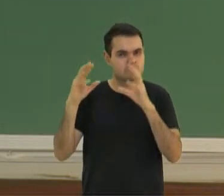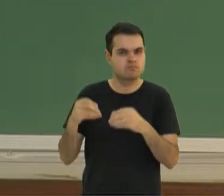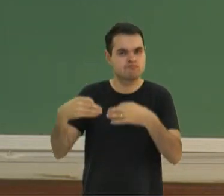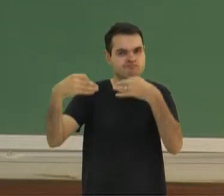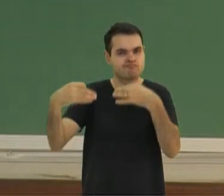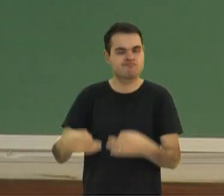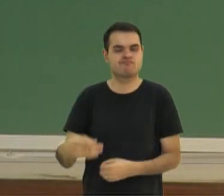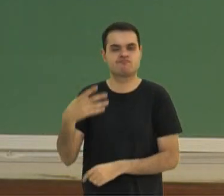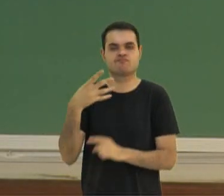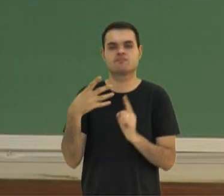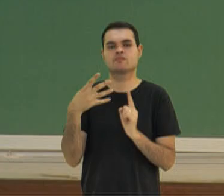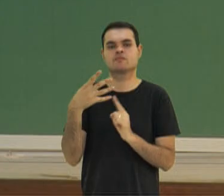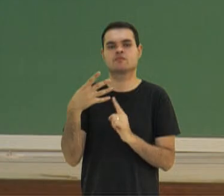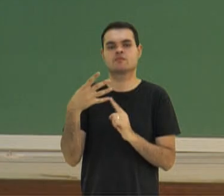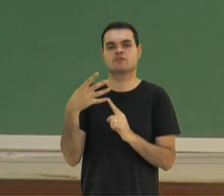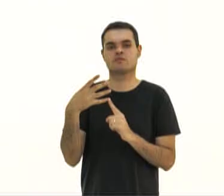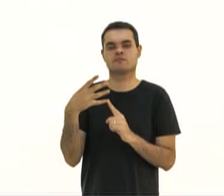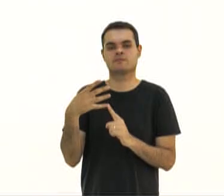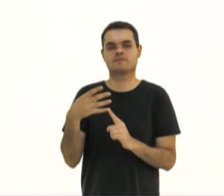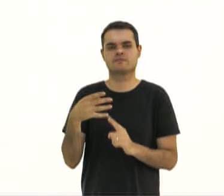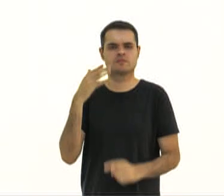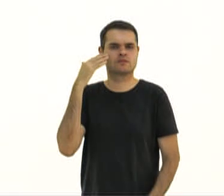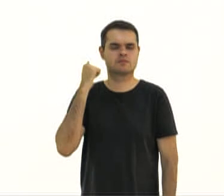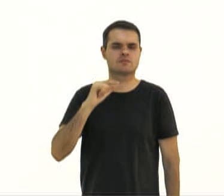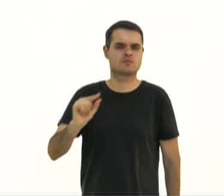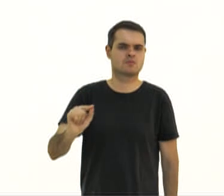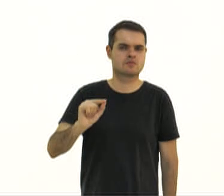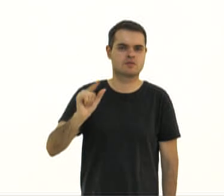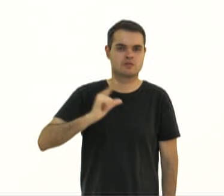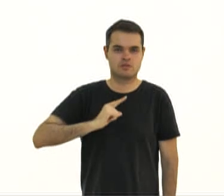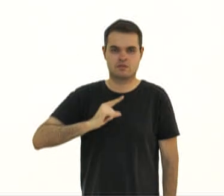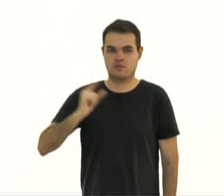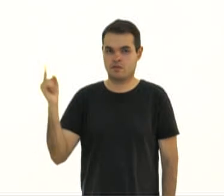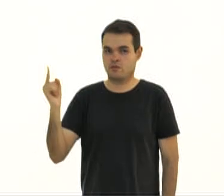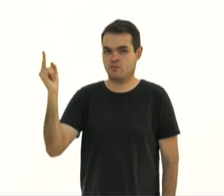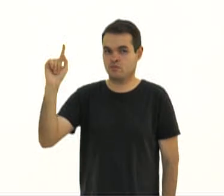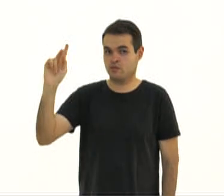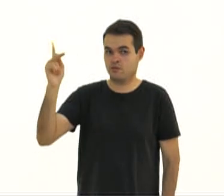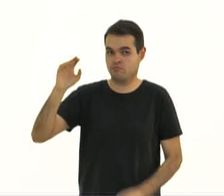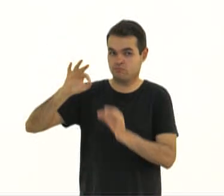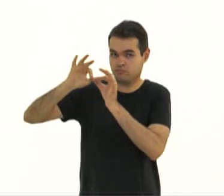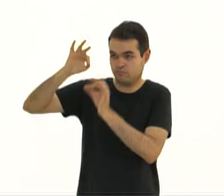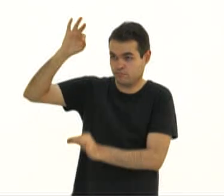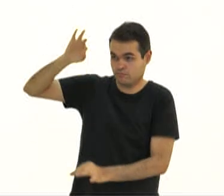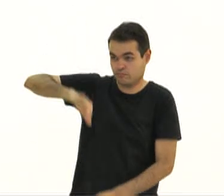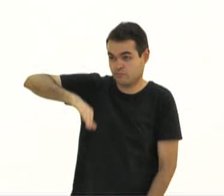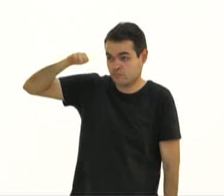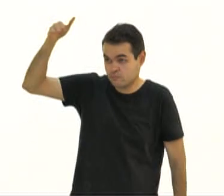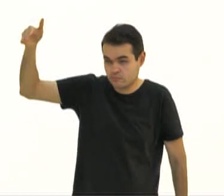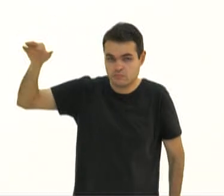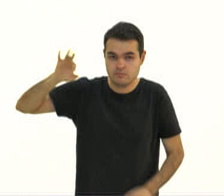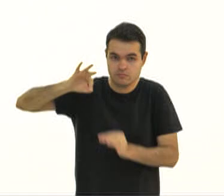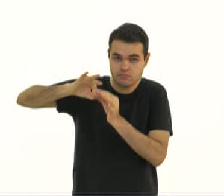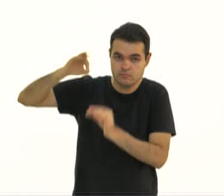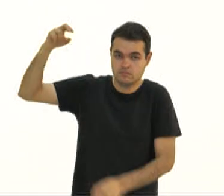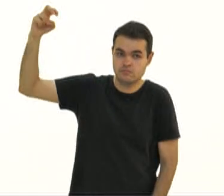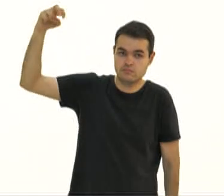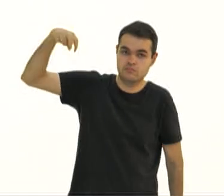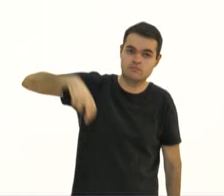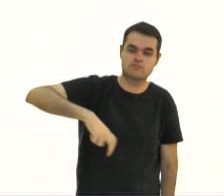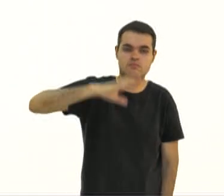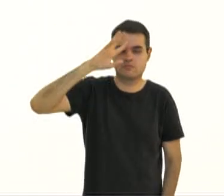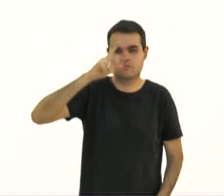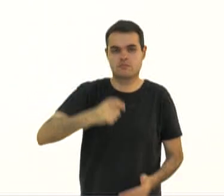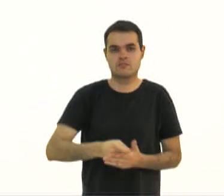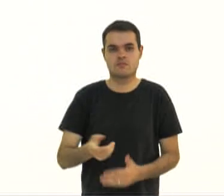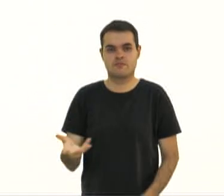certinho. E o nosso quarto item, sabendo-se a altura H do morro e que o porco parte do repouso, pode-se determinar